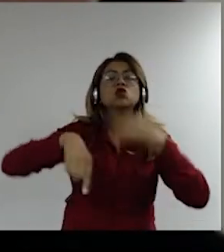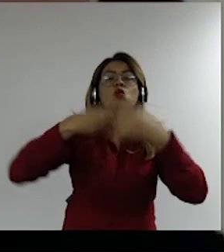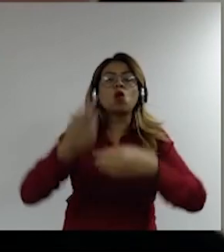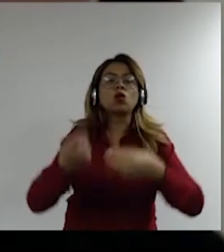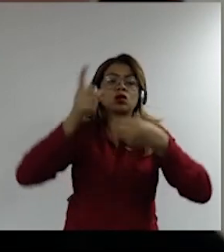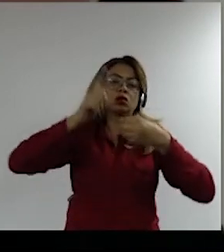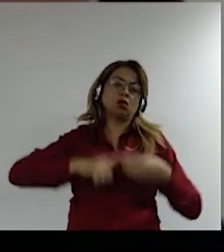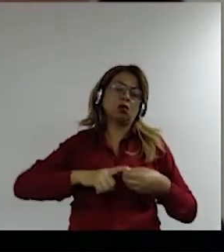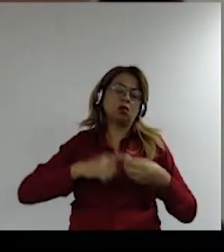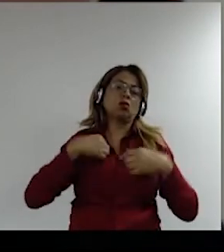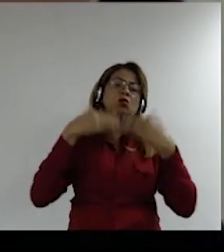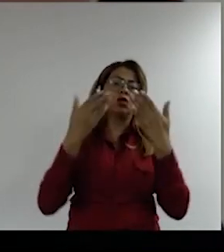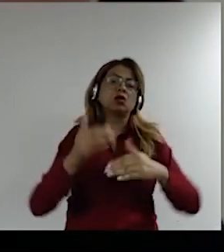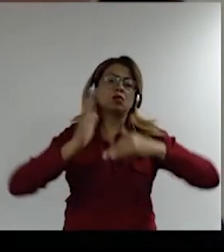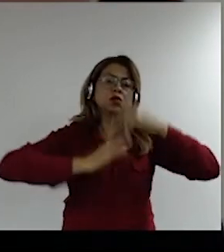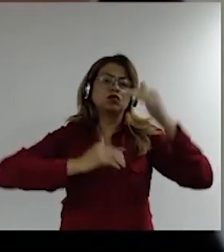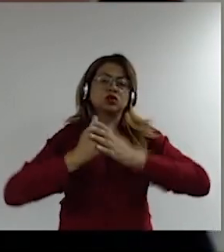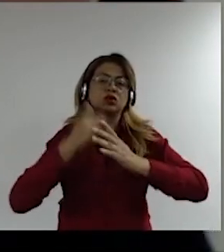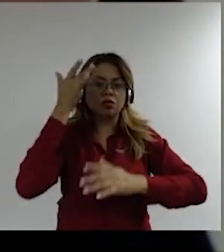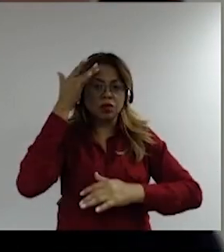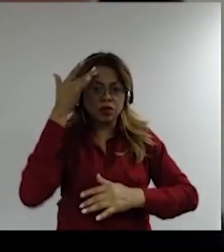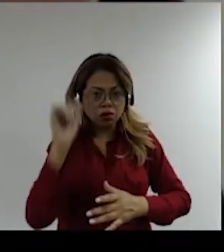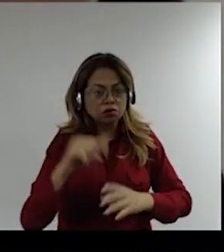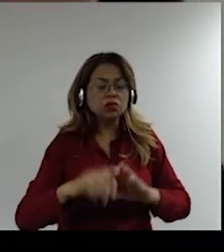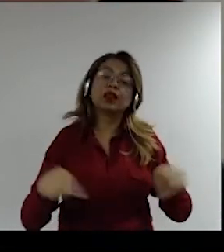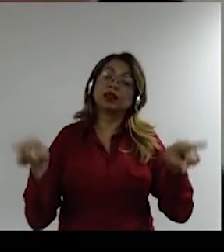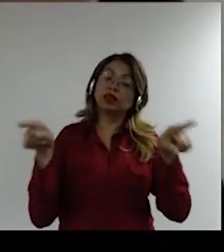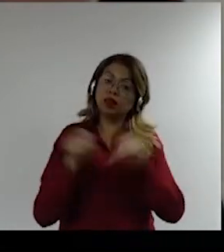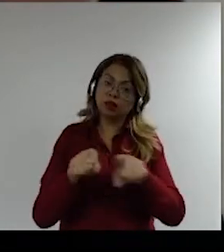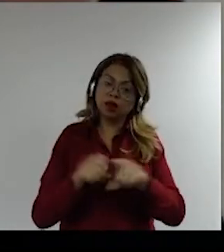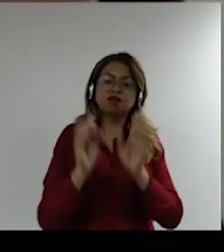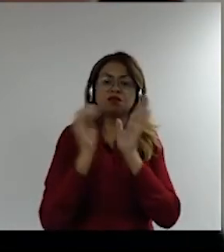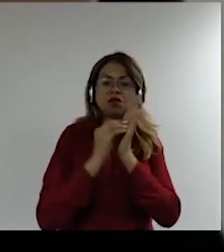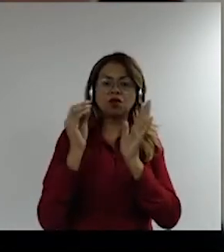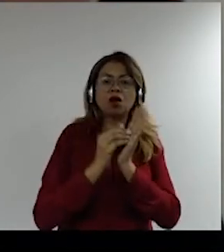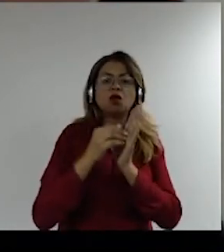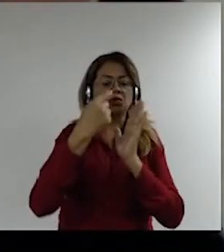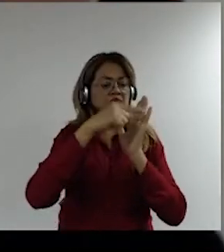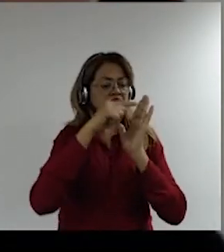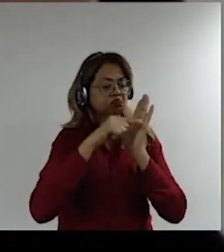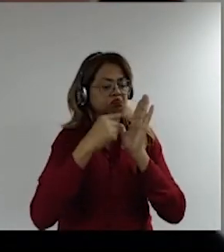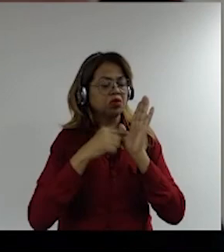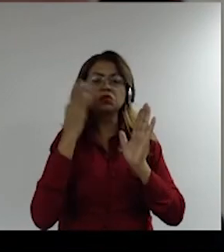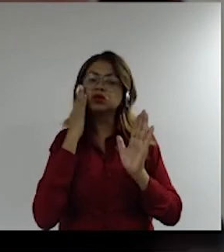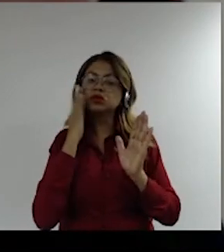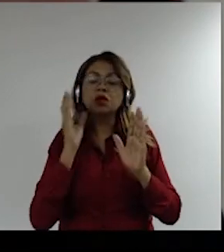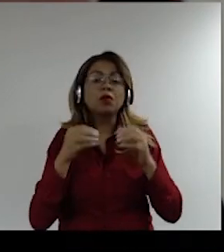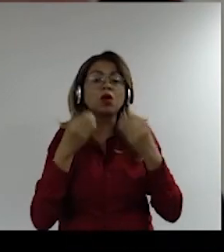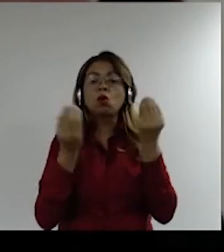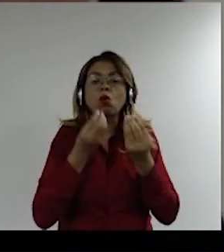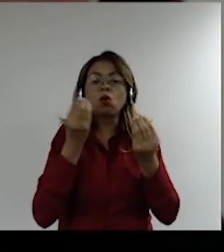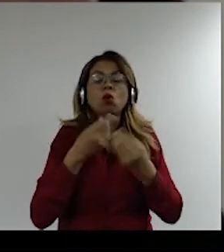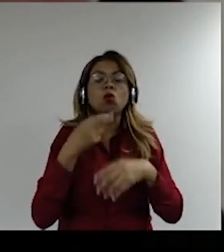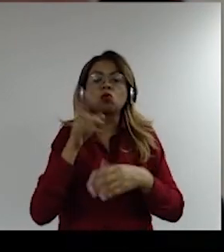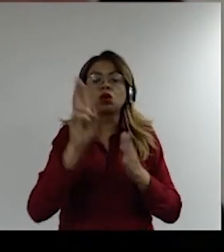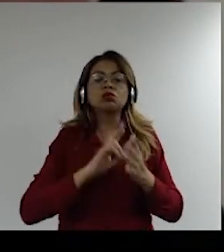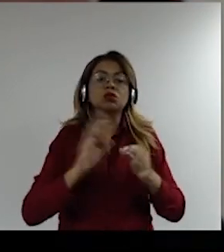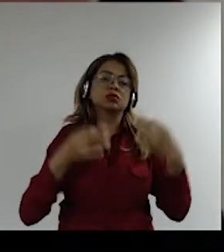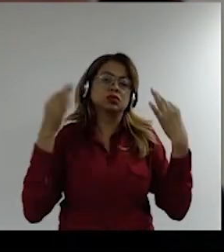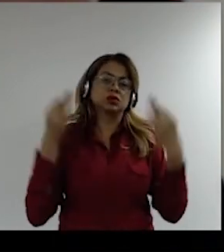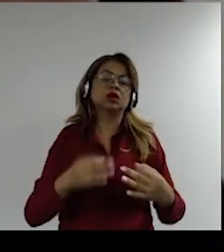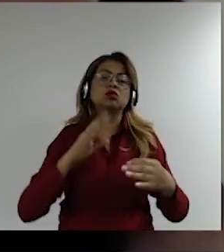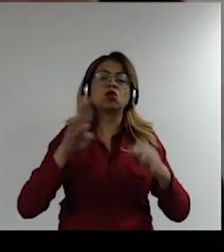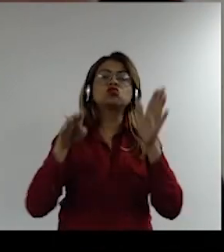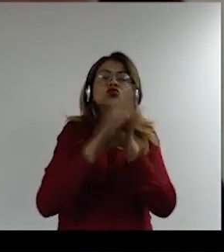que ele terá profissionalmente amanhã? Isso também faltam indicadores de qualidade, indicadores para saber até onde isso